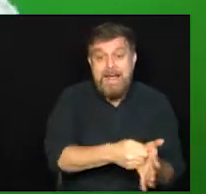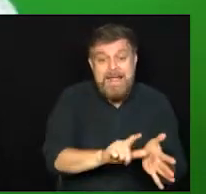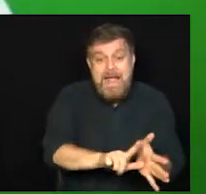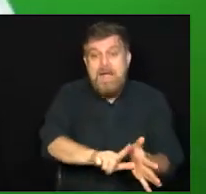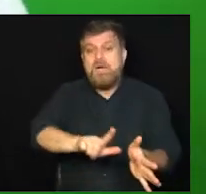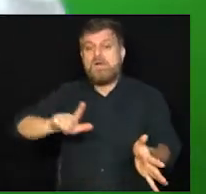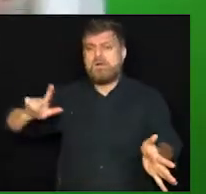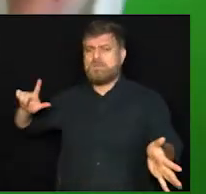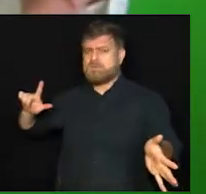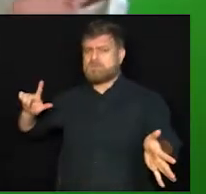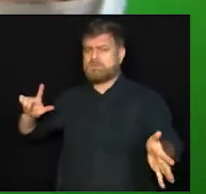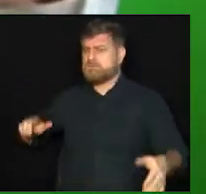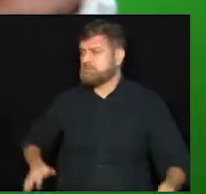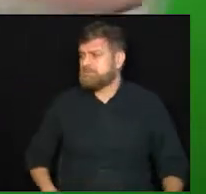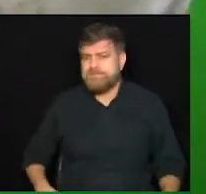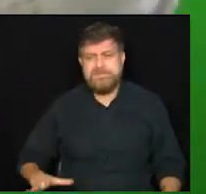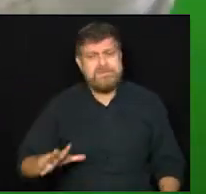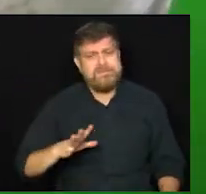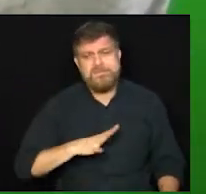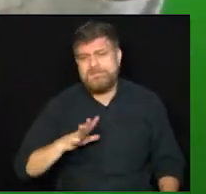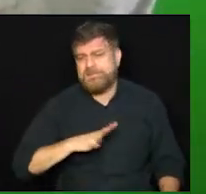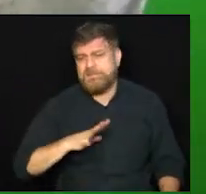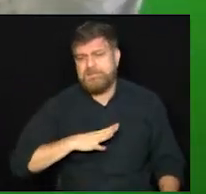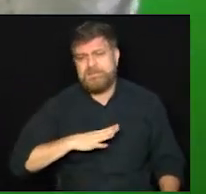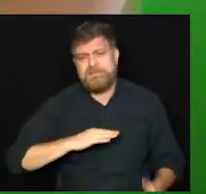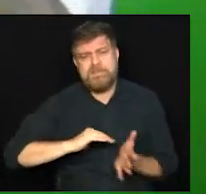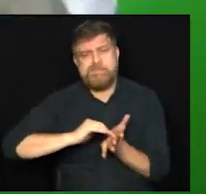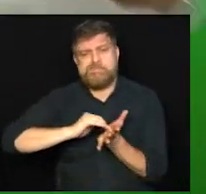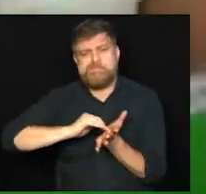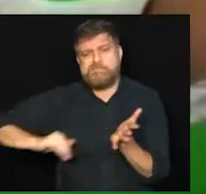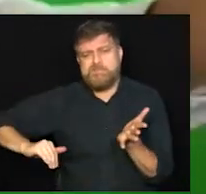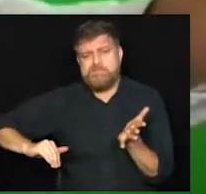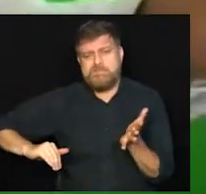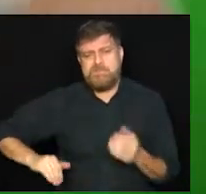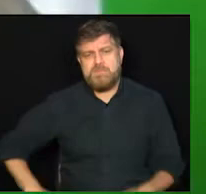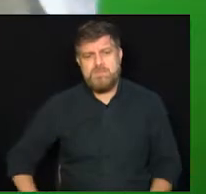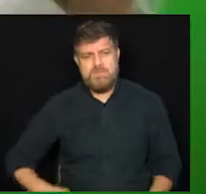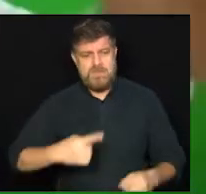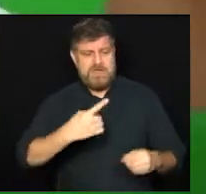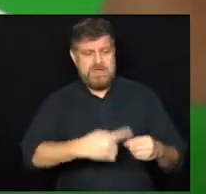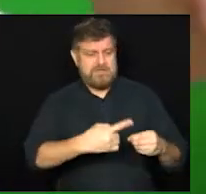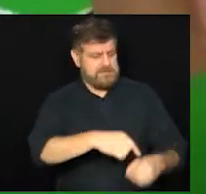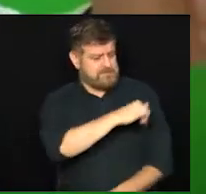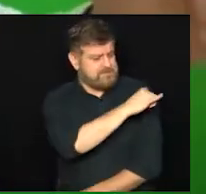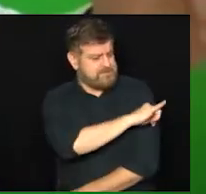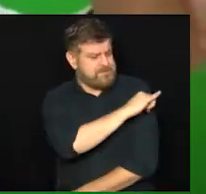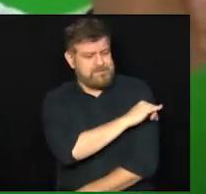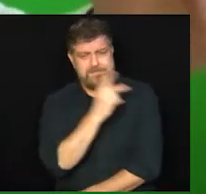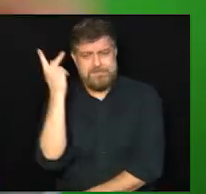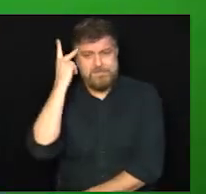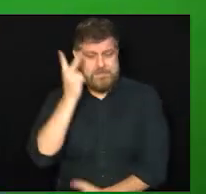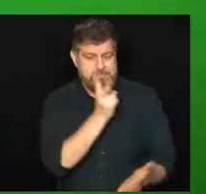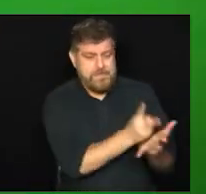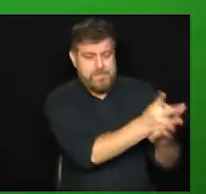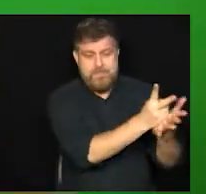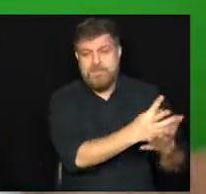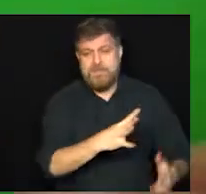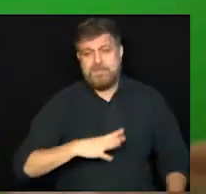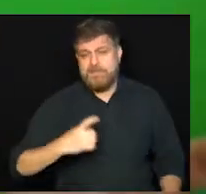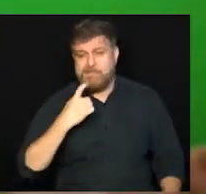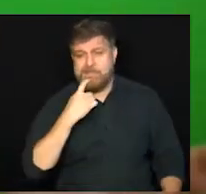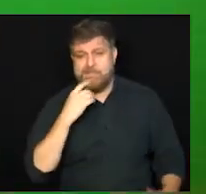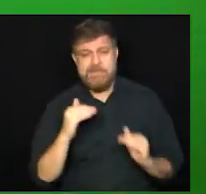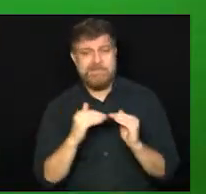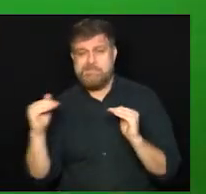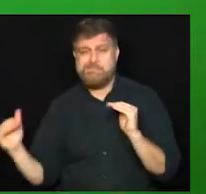Então, isso tirou Campinas da concorrência com as grandes metrópoles, as grandes capitais. Porque isso não